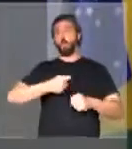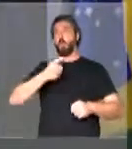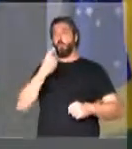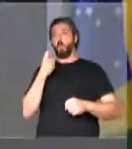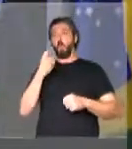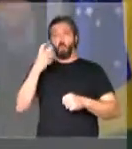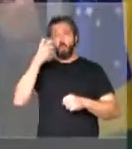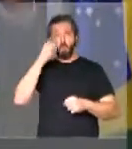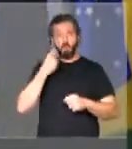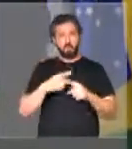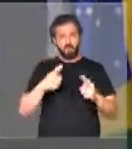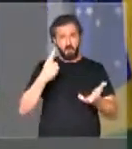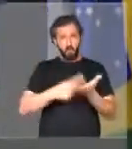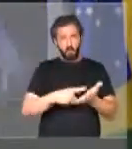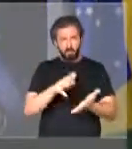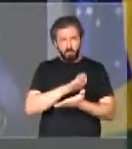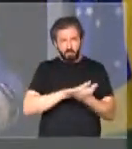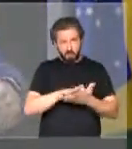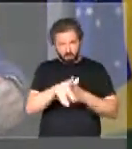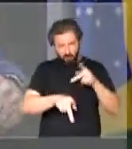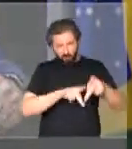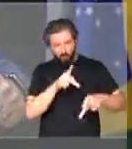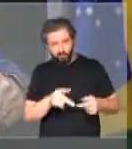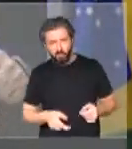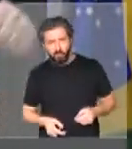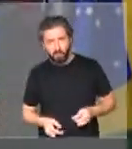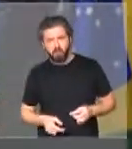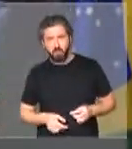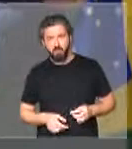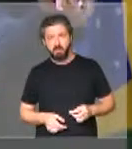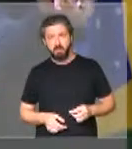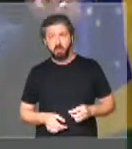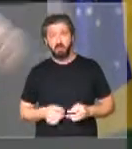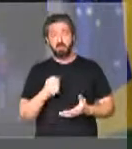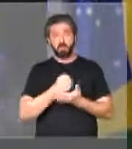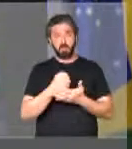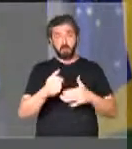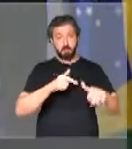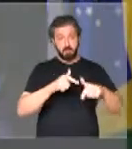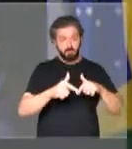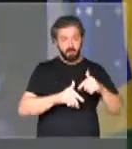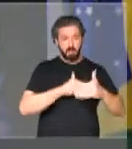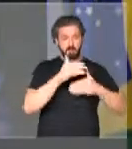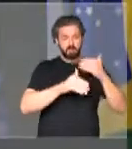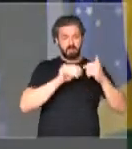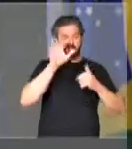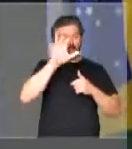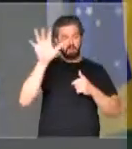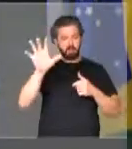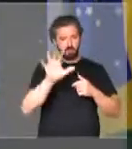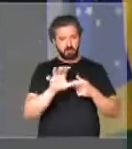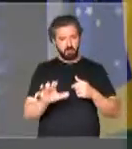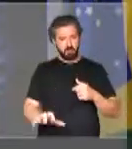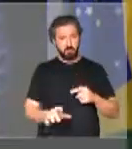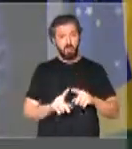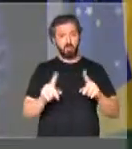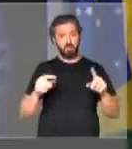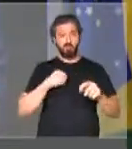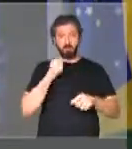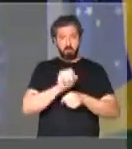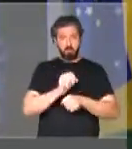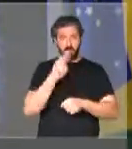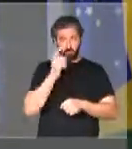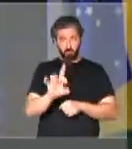superavitárias, sem compromisso com o nosso povo? Gerar emprego, desenvolvimento regional, e não paro por